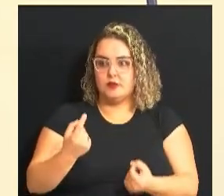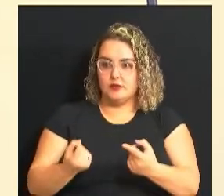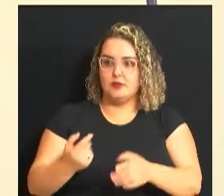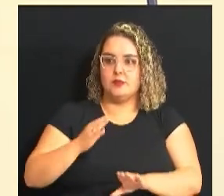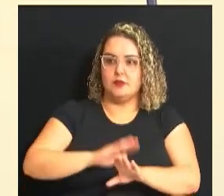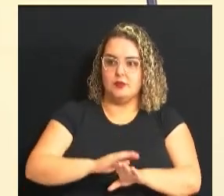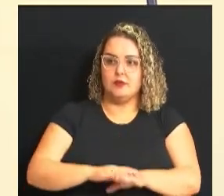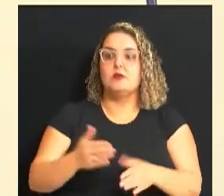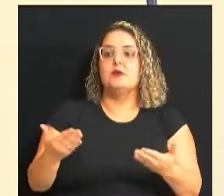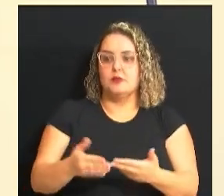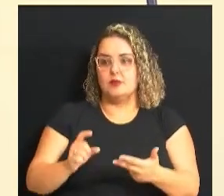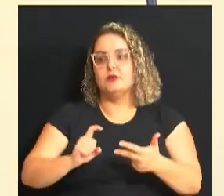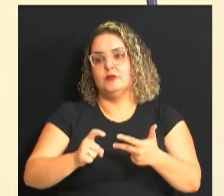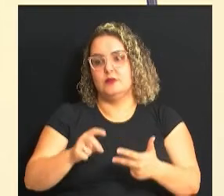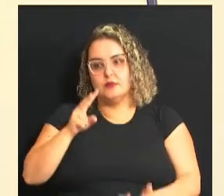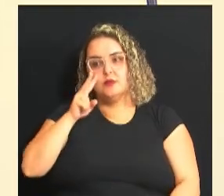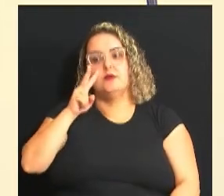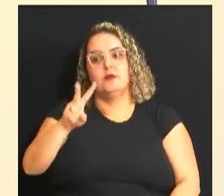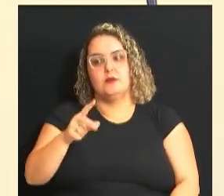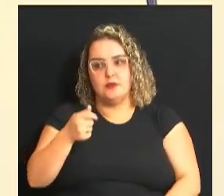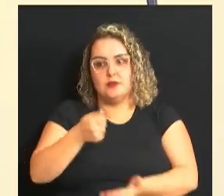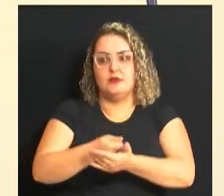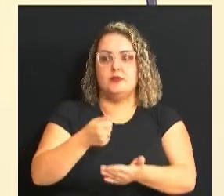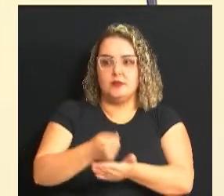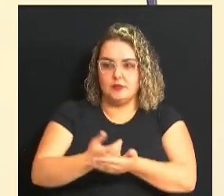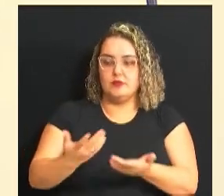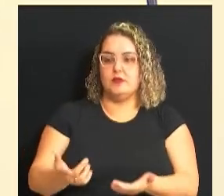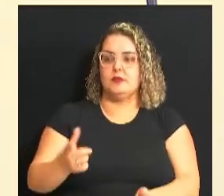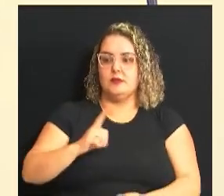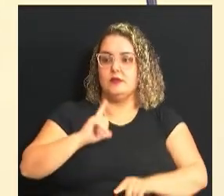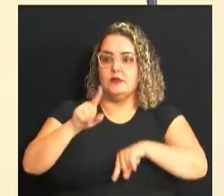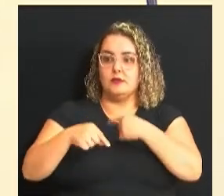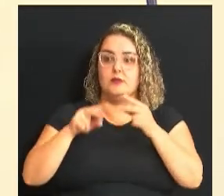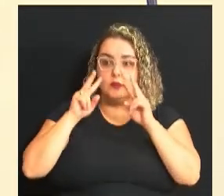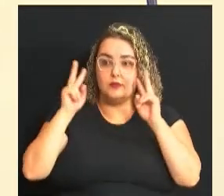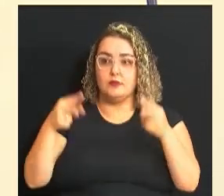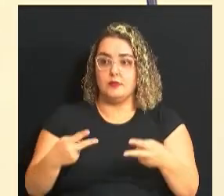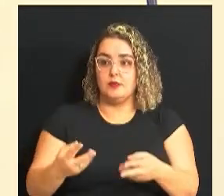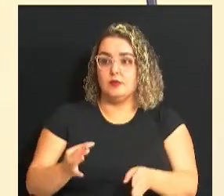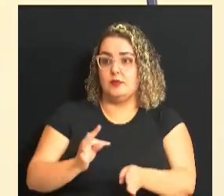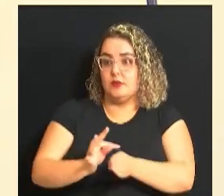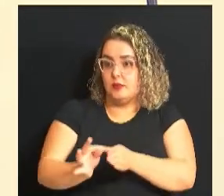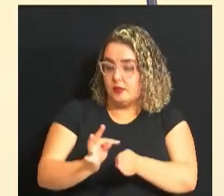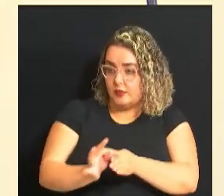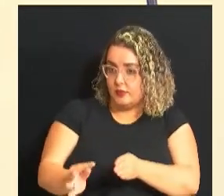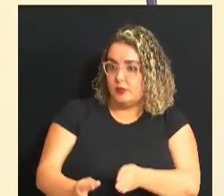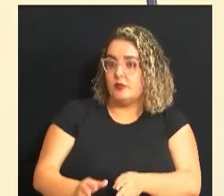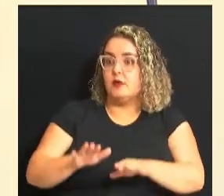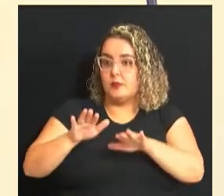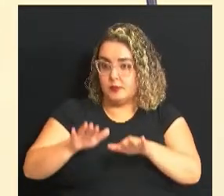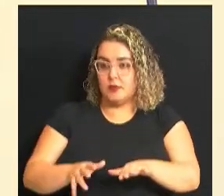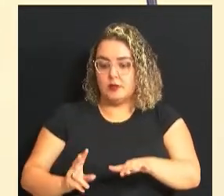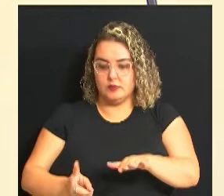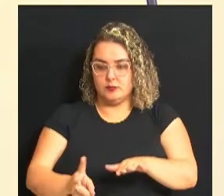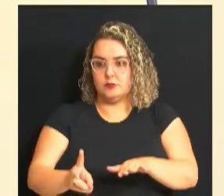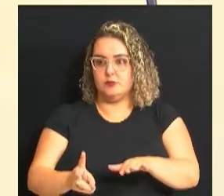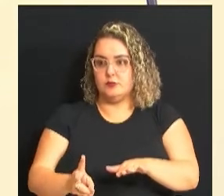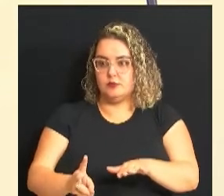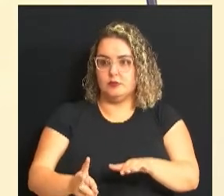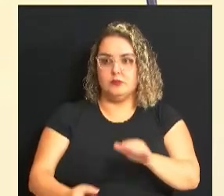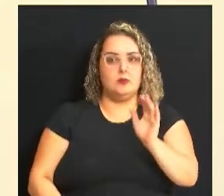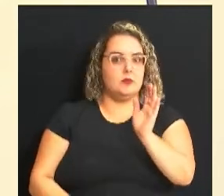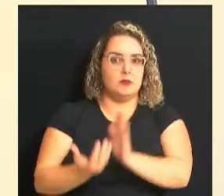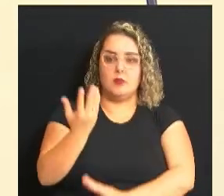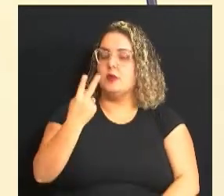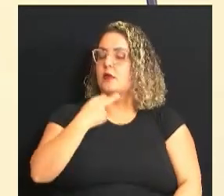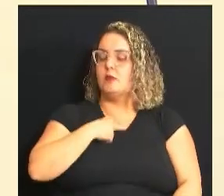no executivo vendo essas cobranças, e aí a gente tem um outro olhar. O Conselho Tutelar é um órgão permanente, ou seja, uma vez criado, não pode ser